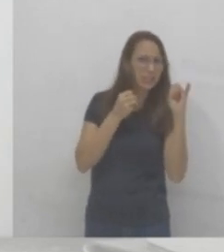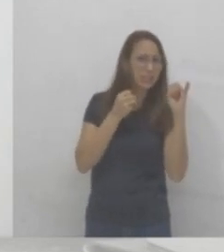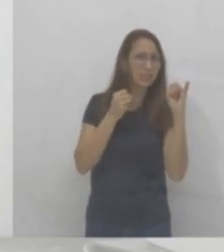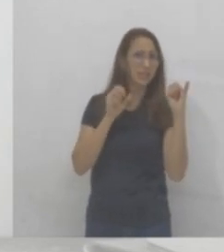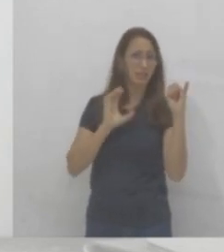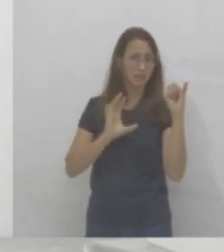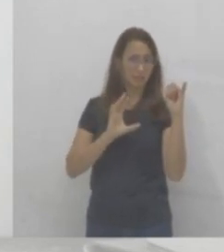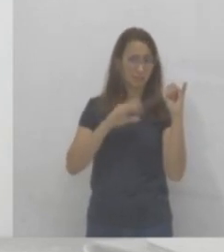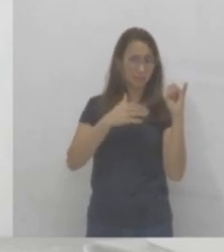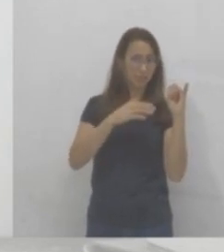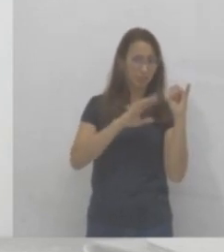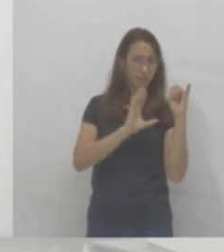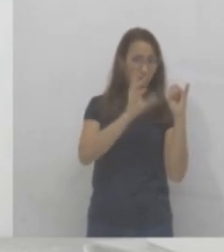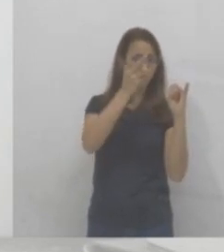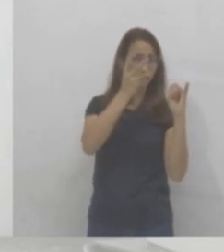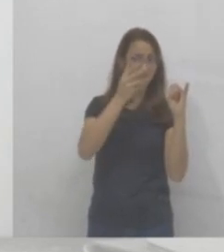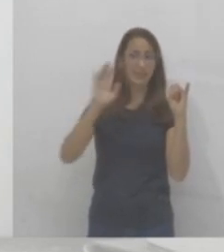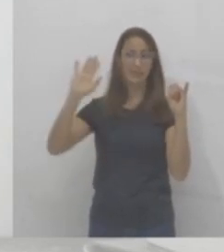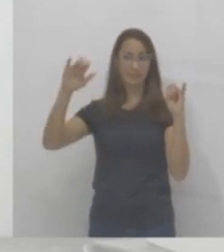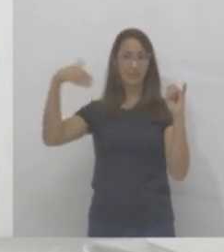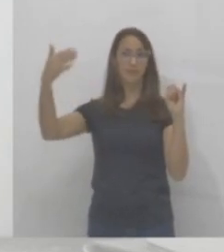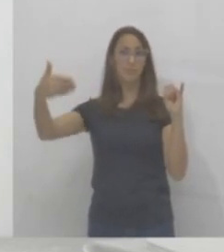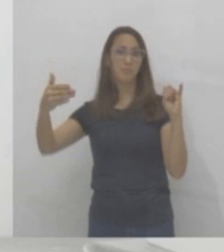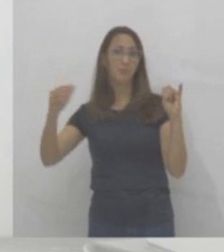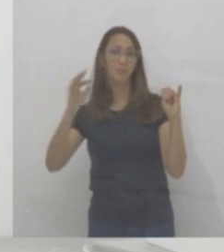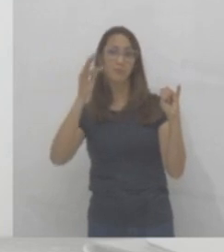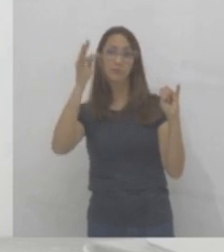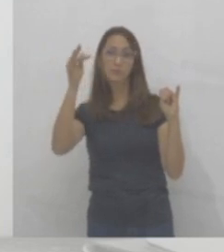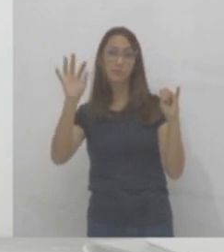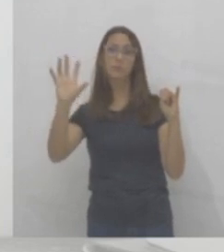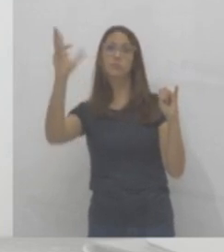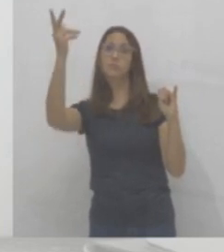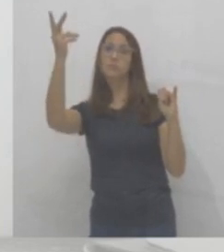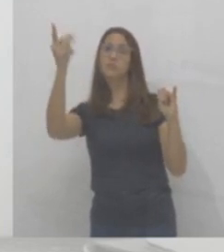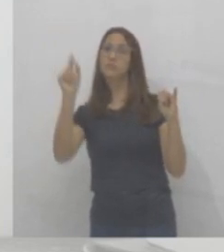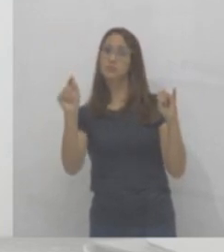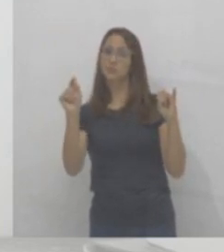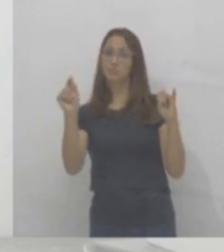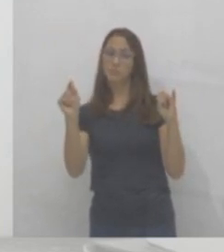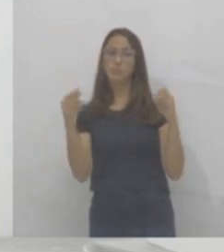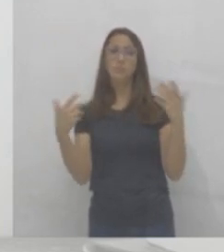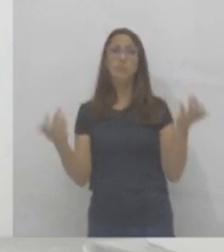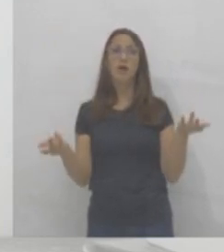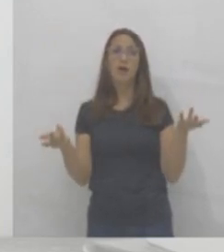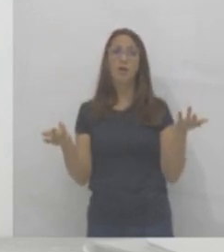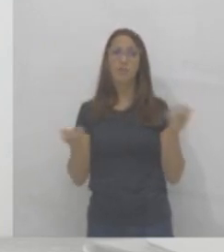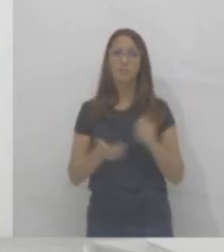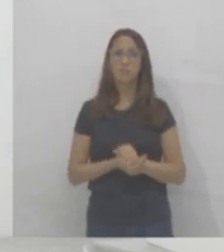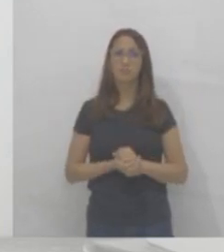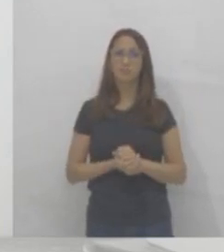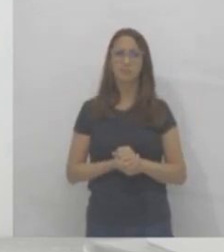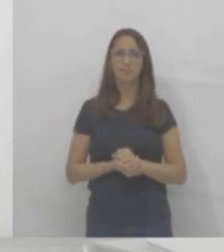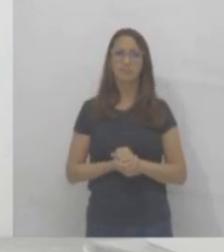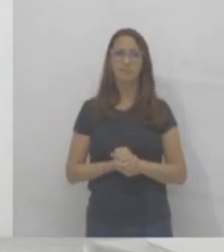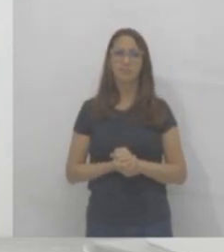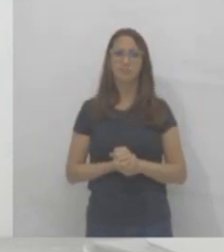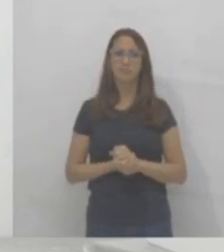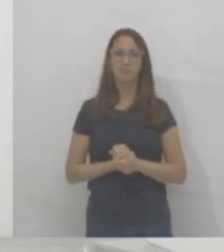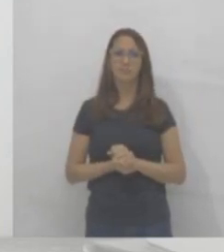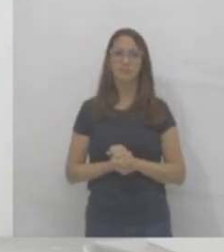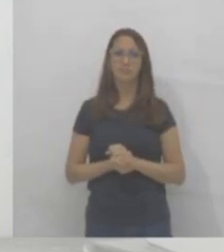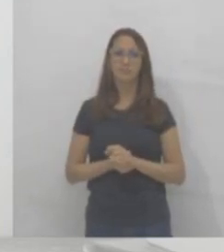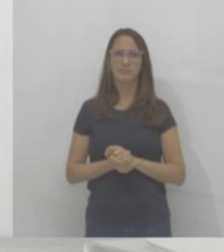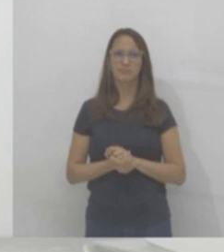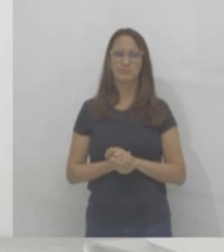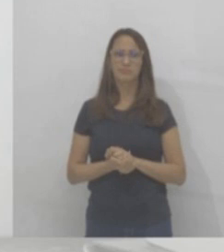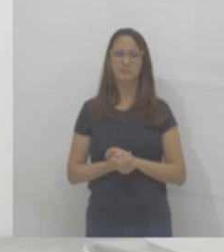tá? Letra A, don't come. Letra B, is happy. Letra C, don't eat pizza, take a shower. Tá? Vamos ver,